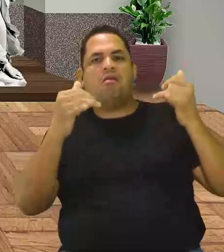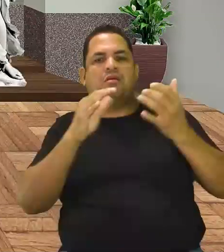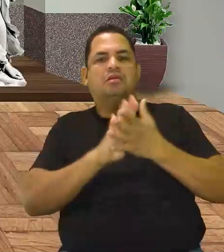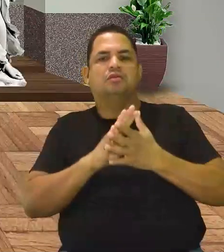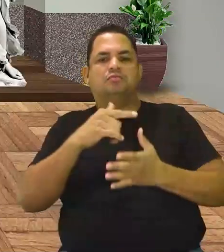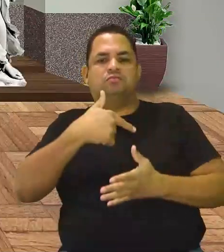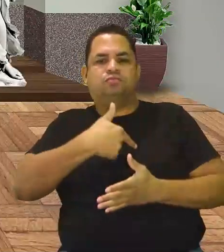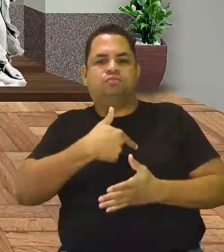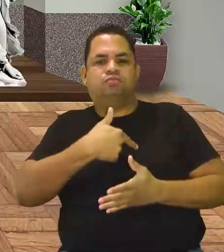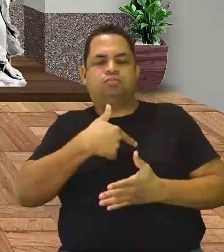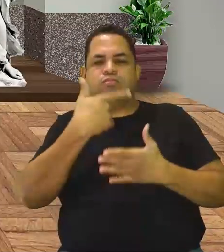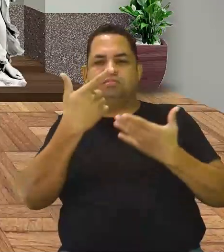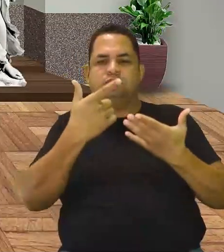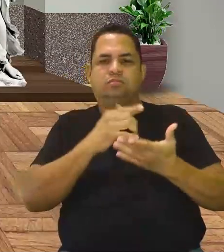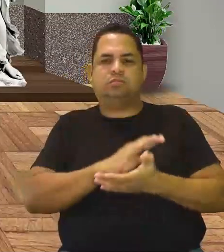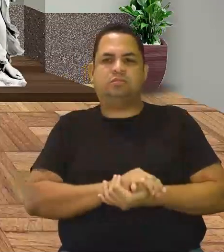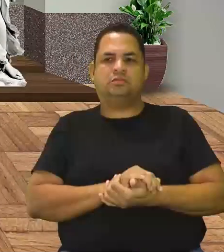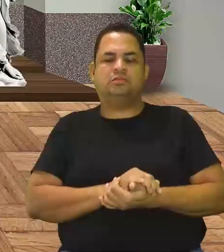Vargas.